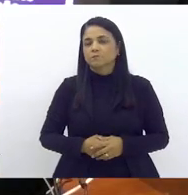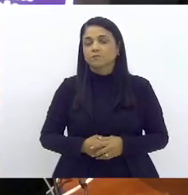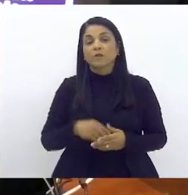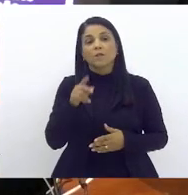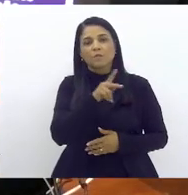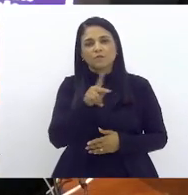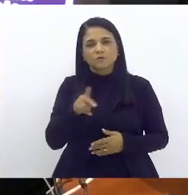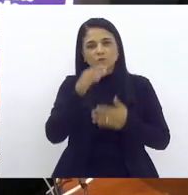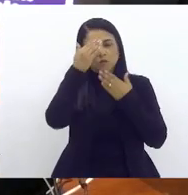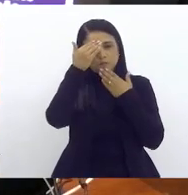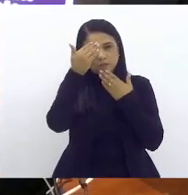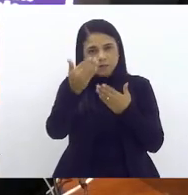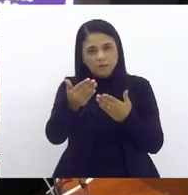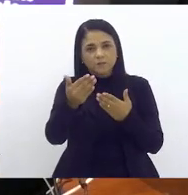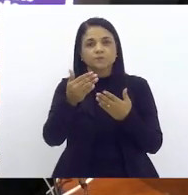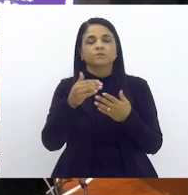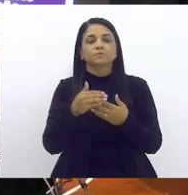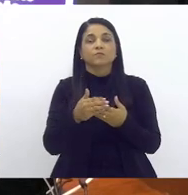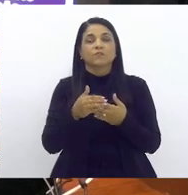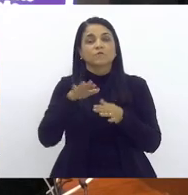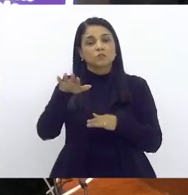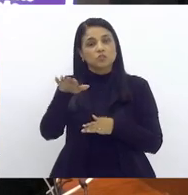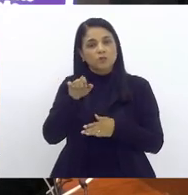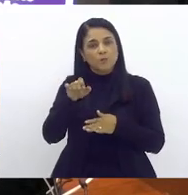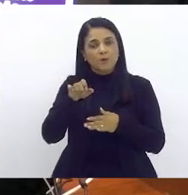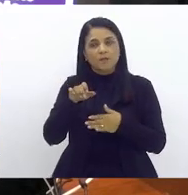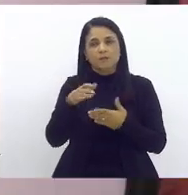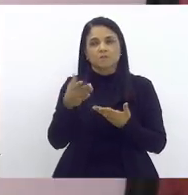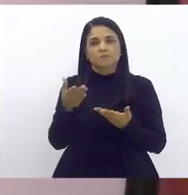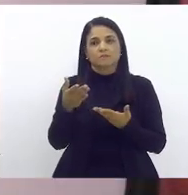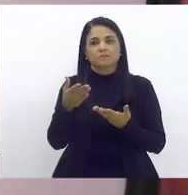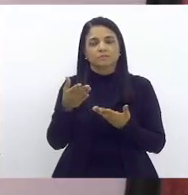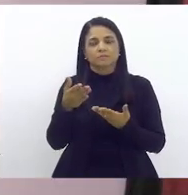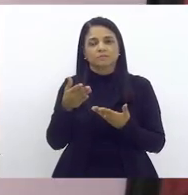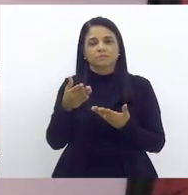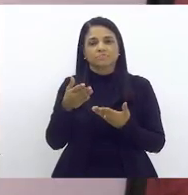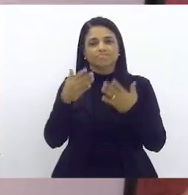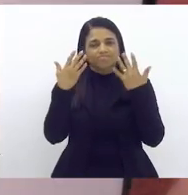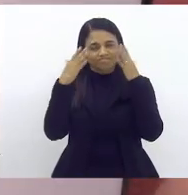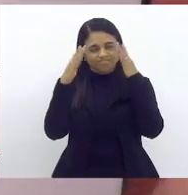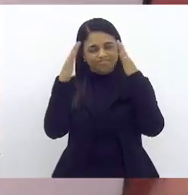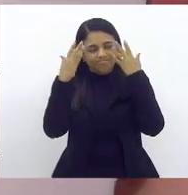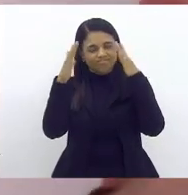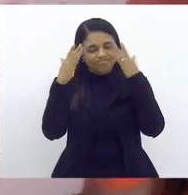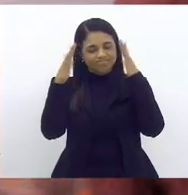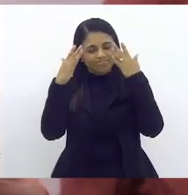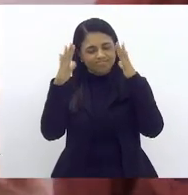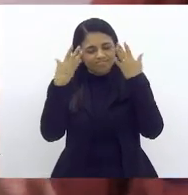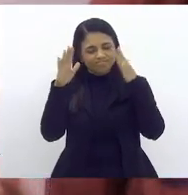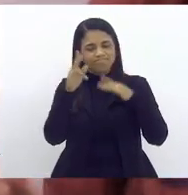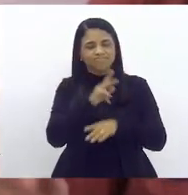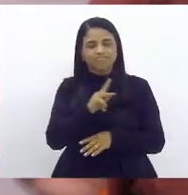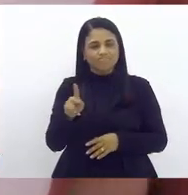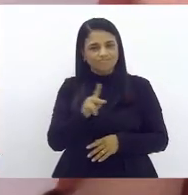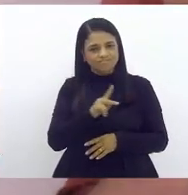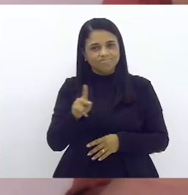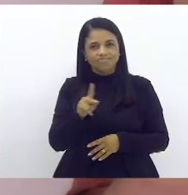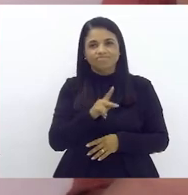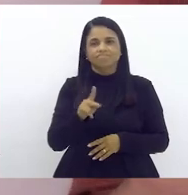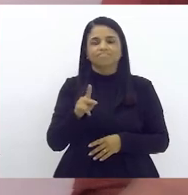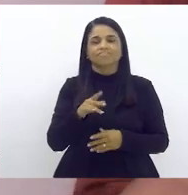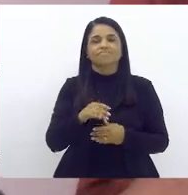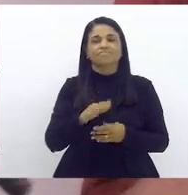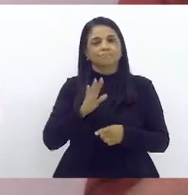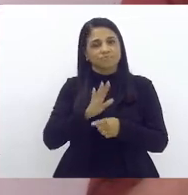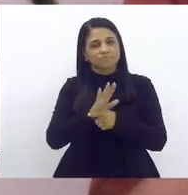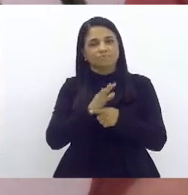Professor, muito obrigado. Eu vou chamar agora... Muito obrigado por sua contribuição. Eu vou